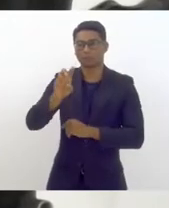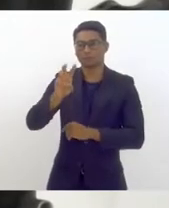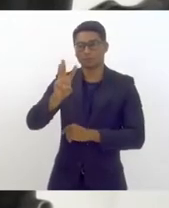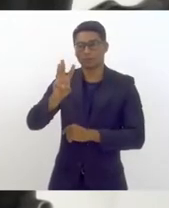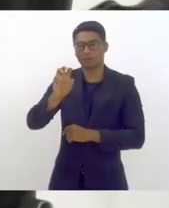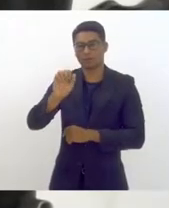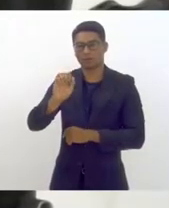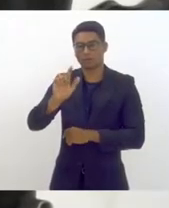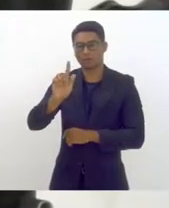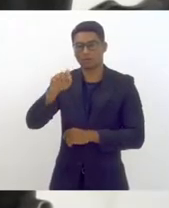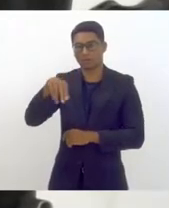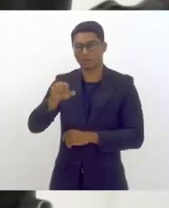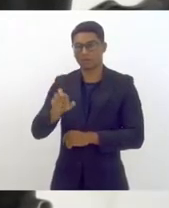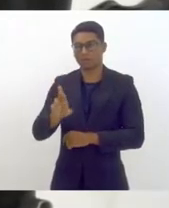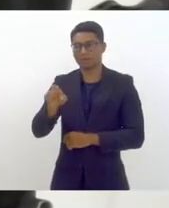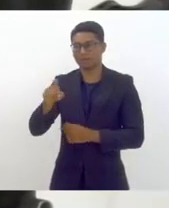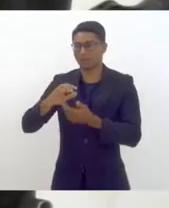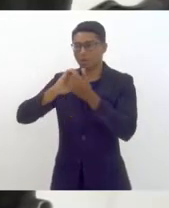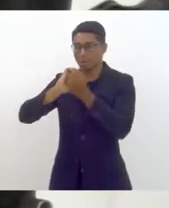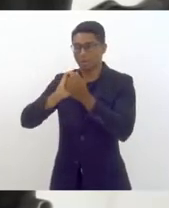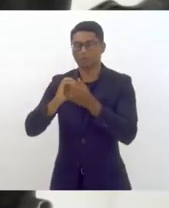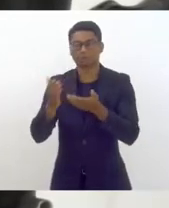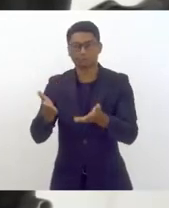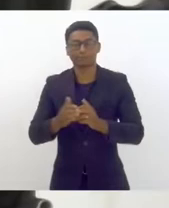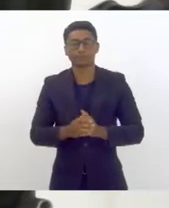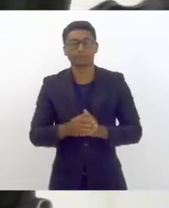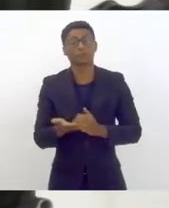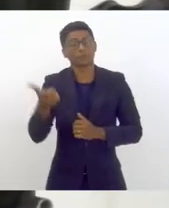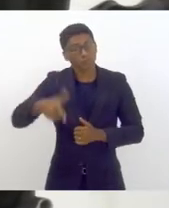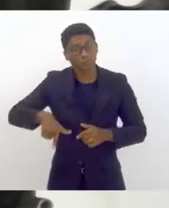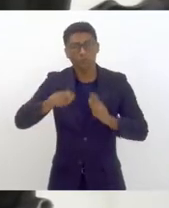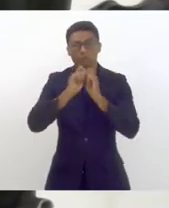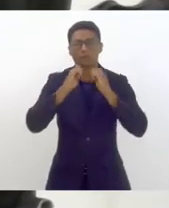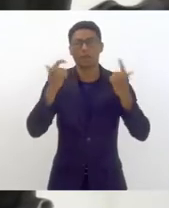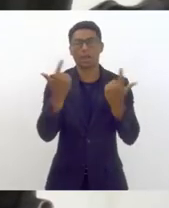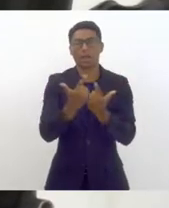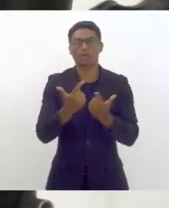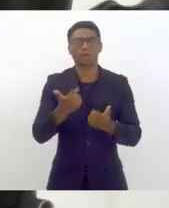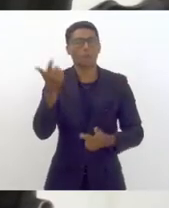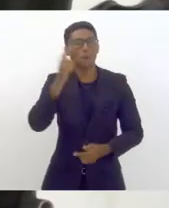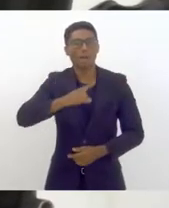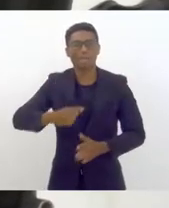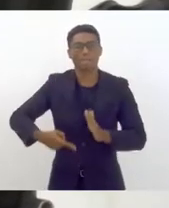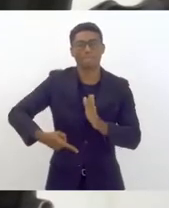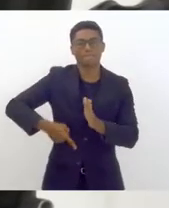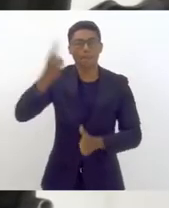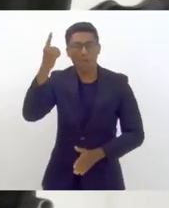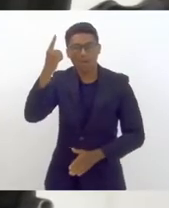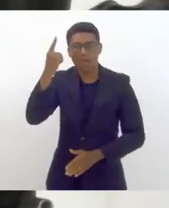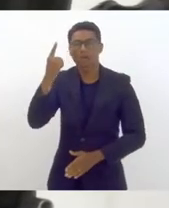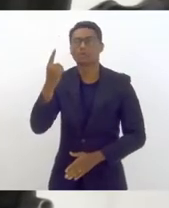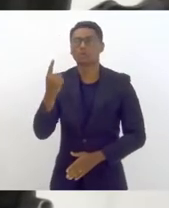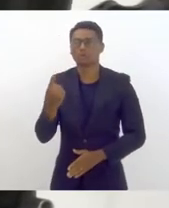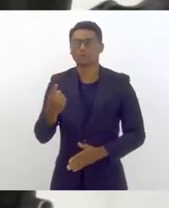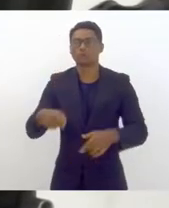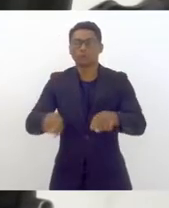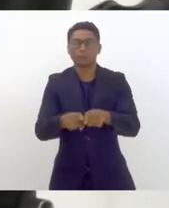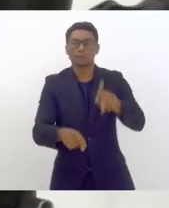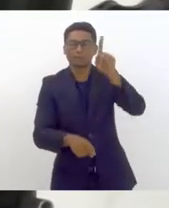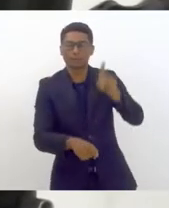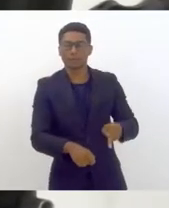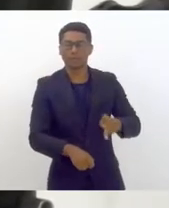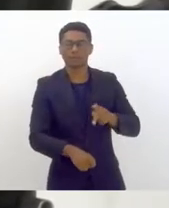presente, mais uma vez a Assembleia Legislativa sendo pioneira, saindo na vanguarda e cumprimentando o presidente André